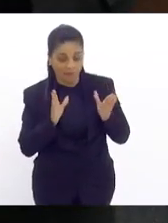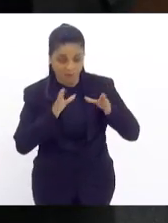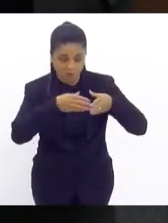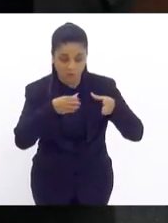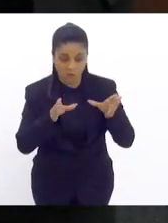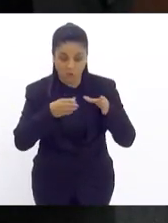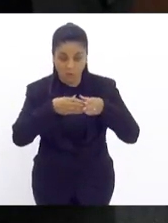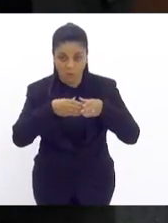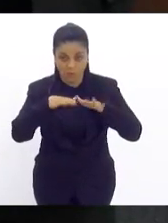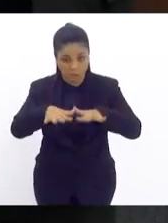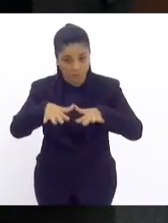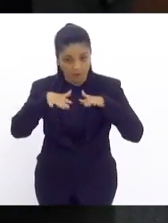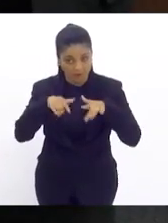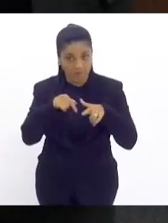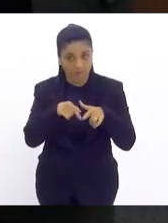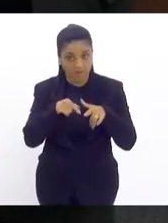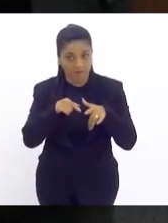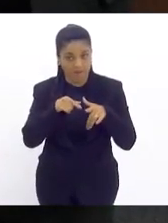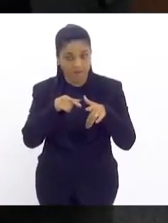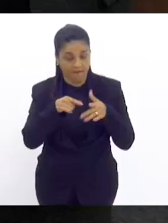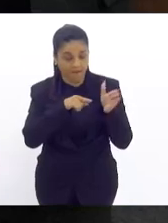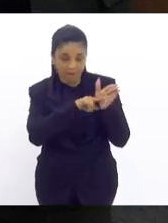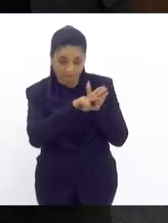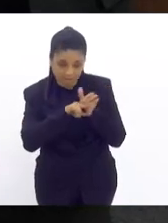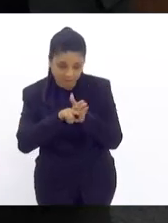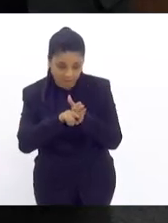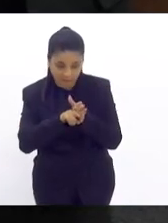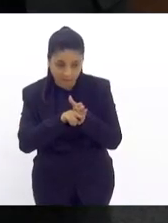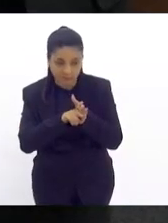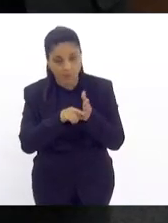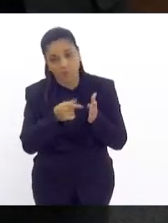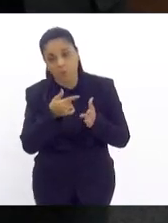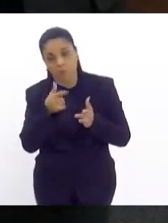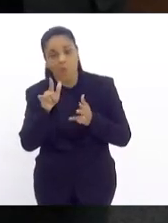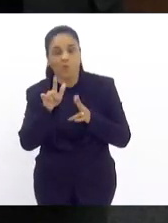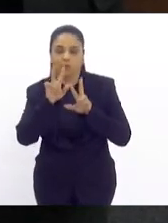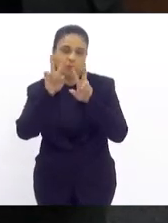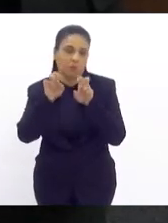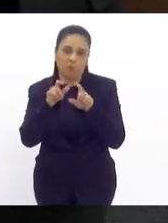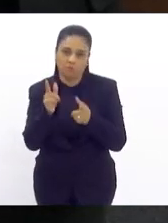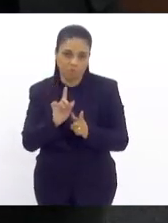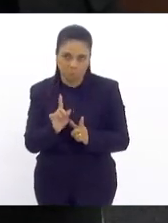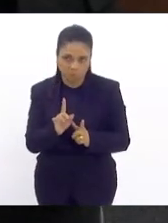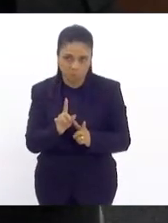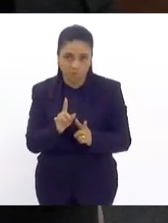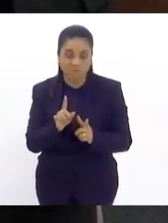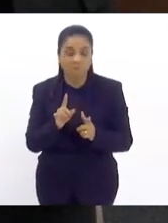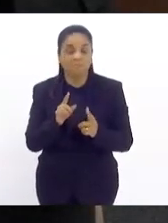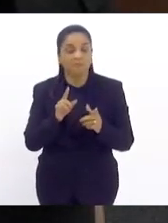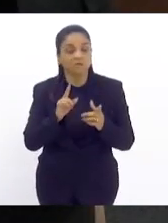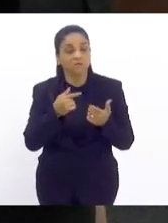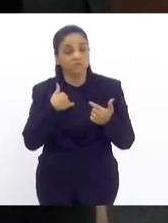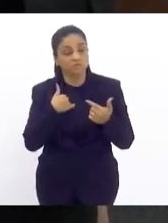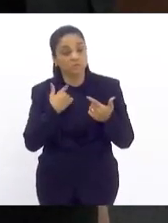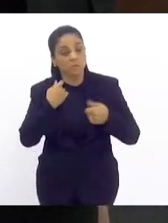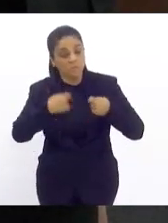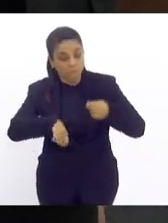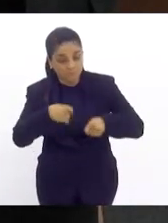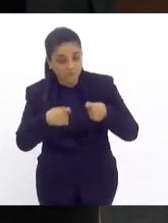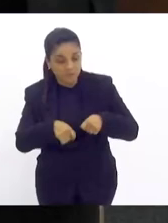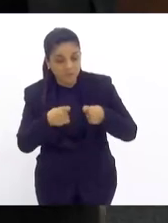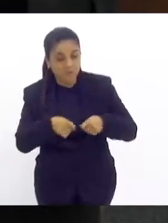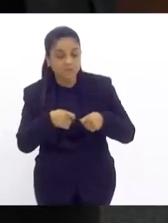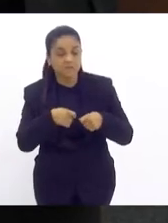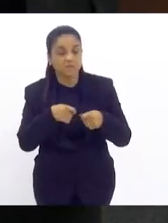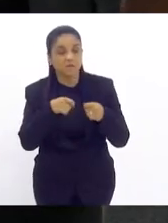parlamentares nenhuma outra questão aqui tão tocando né a gente vai se debruçar inteira algum tipo de